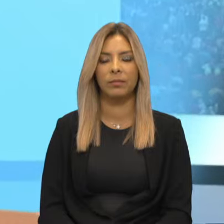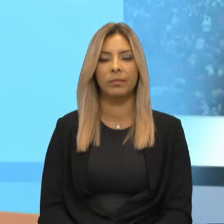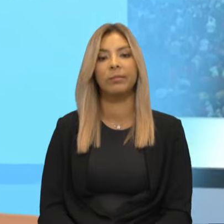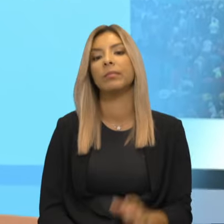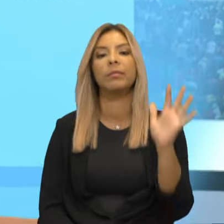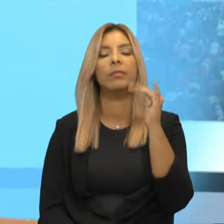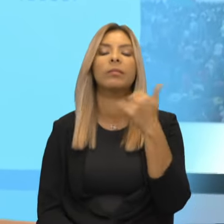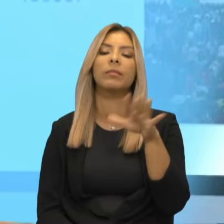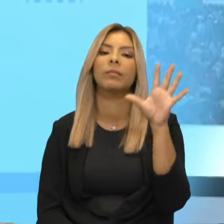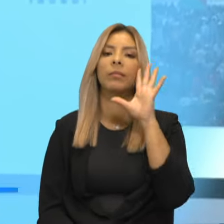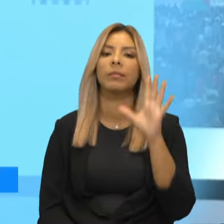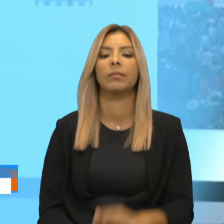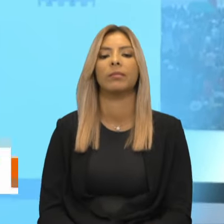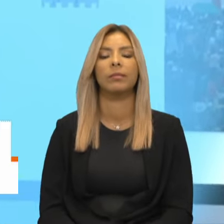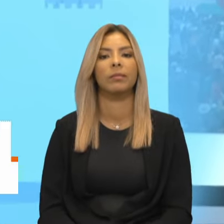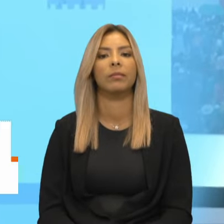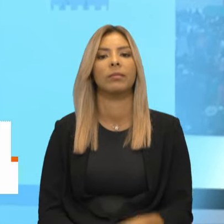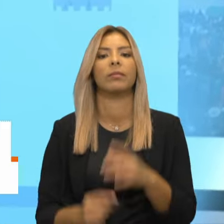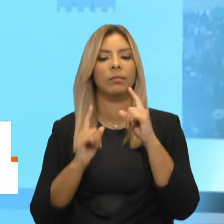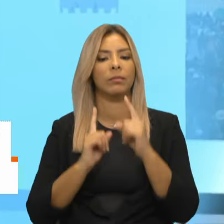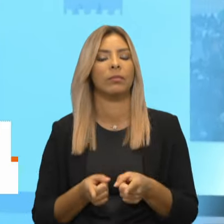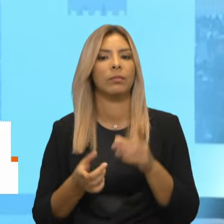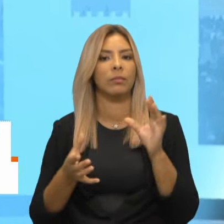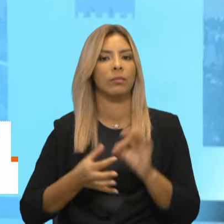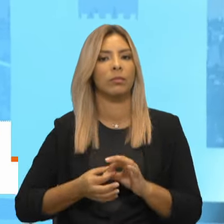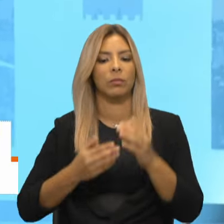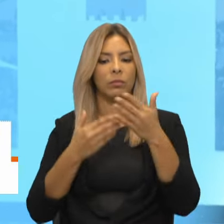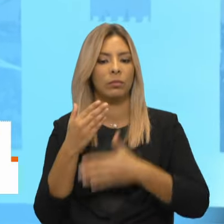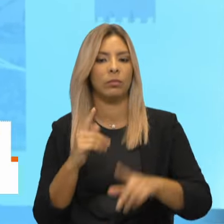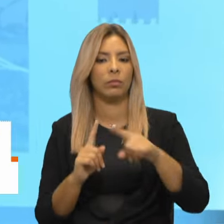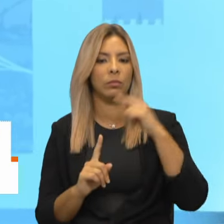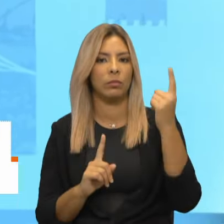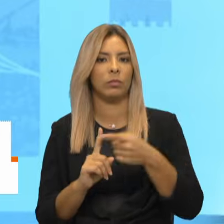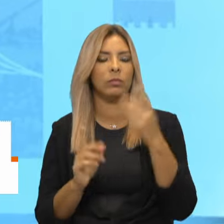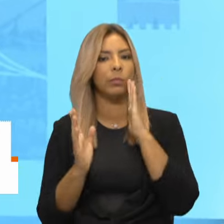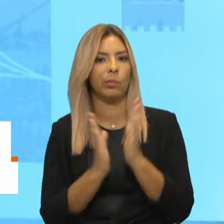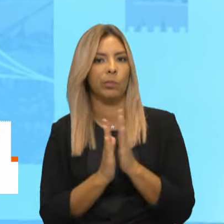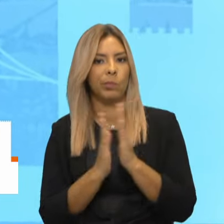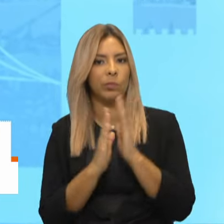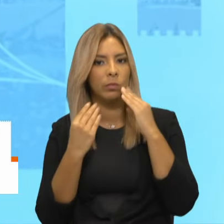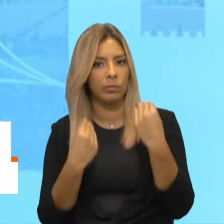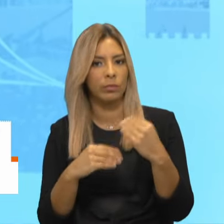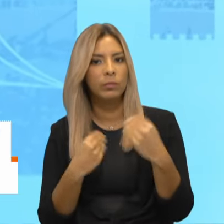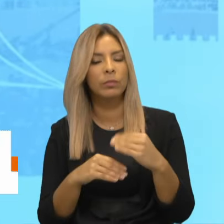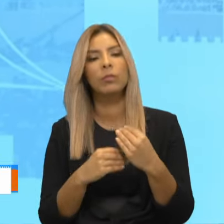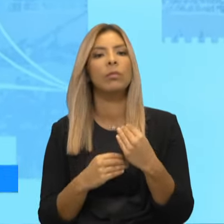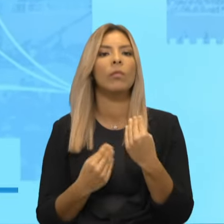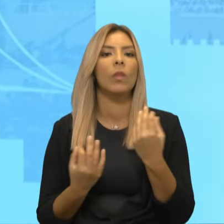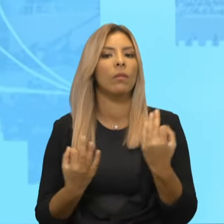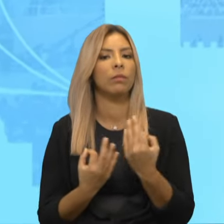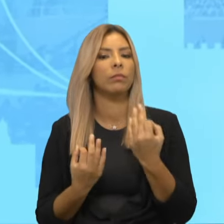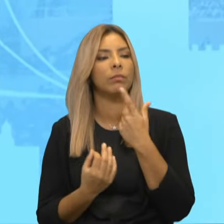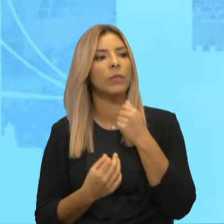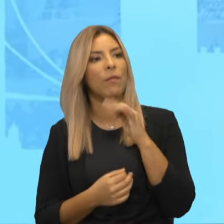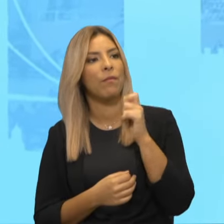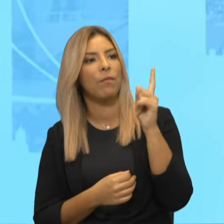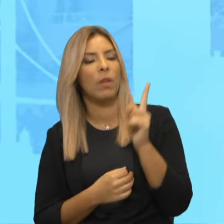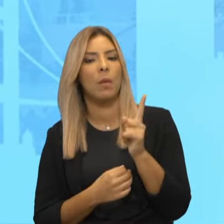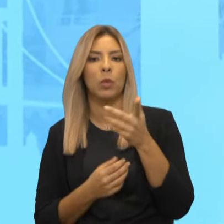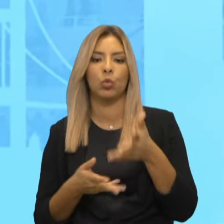Olá, muito boa tarde. Estamos no arranque de um novo ano catequético. A transmissão da fé passa muito pelas